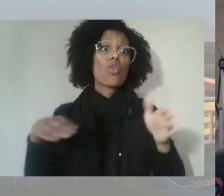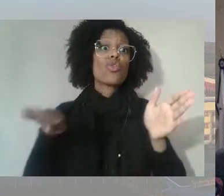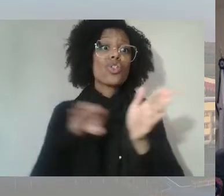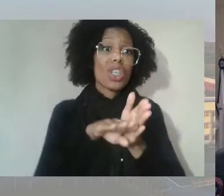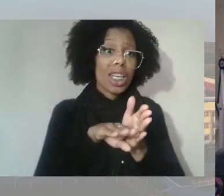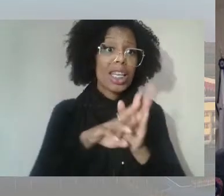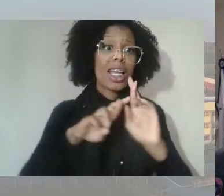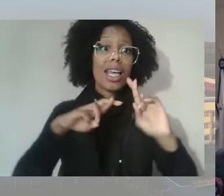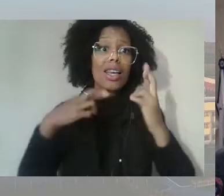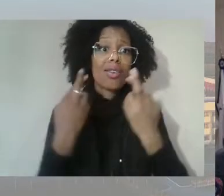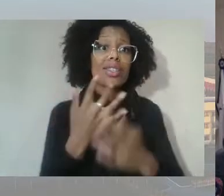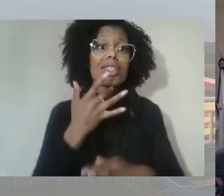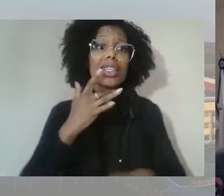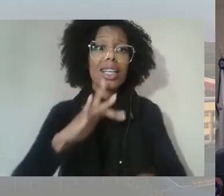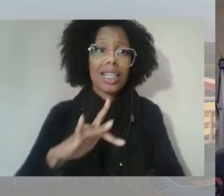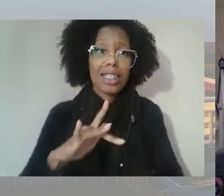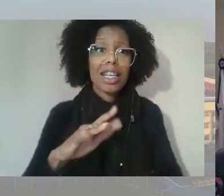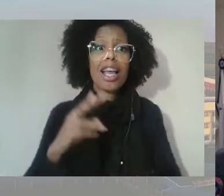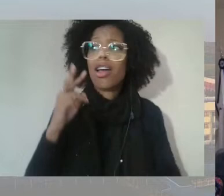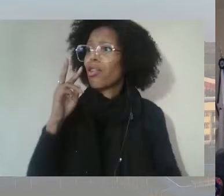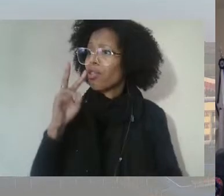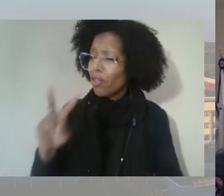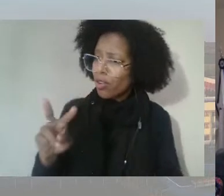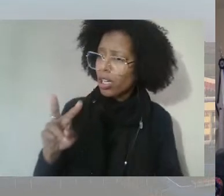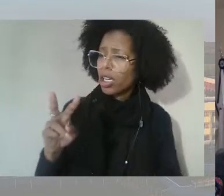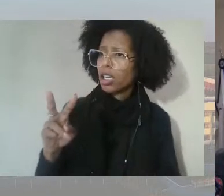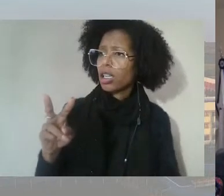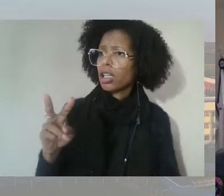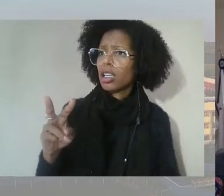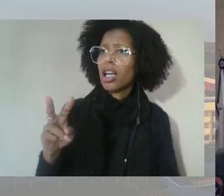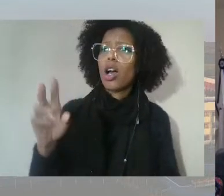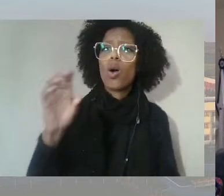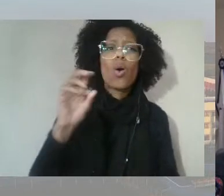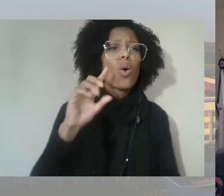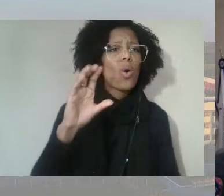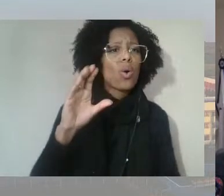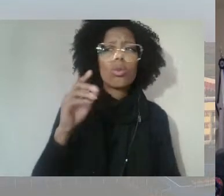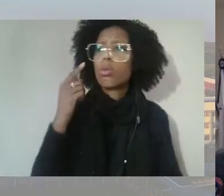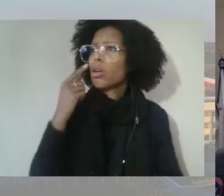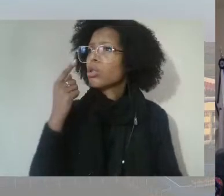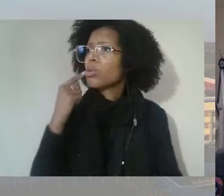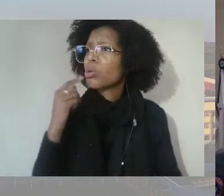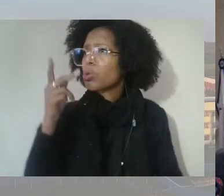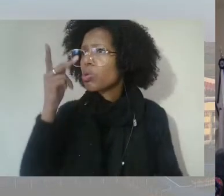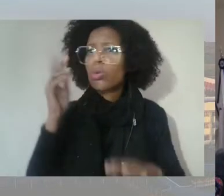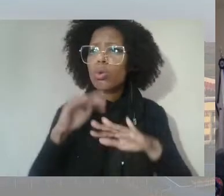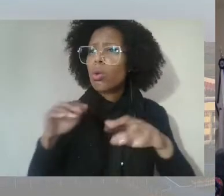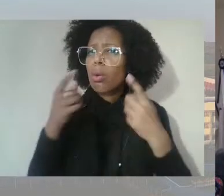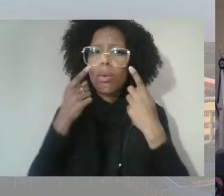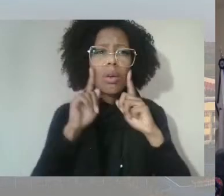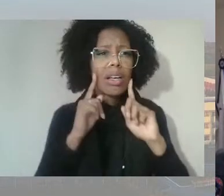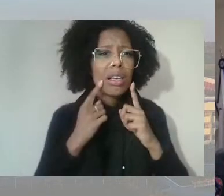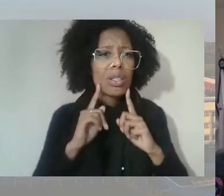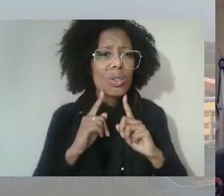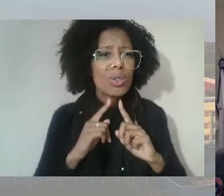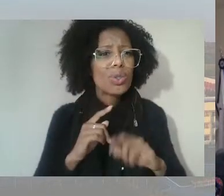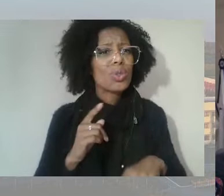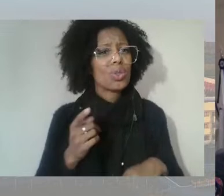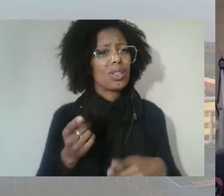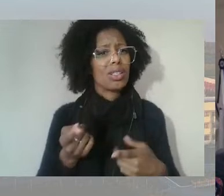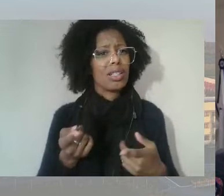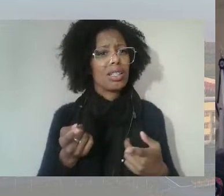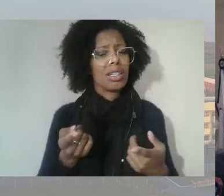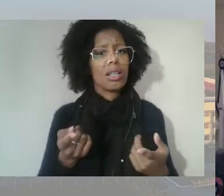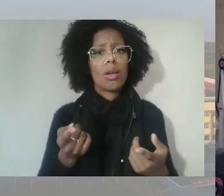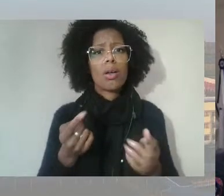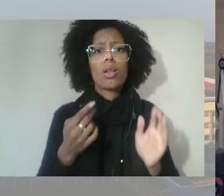tarde, a gente viu, né, aquela questão, mas quando eu cheguei estava o César e a Marta, o pessoal chorando. Então, para vocês verem o que, que representa. Né? O